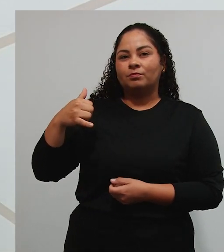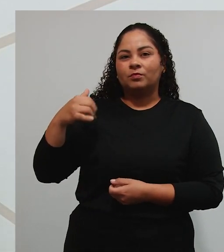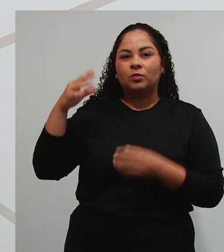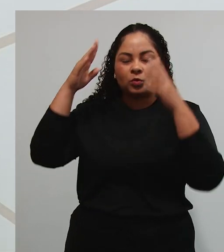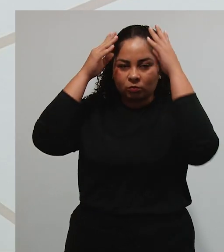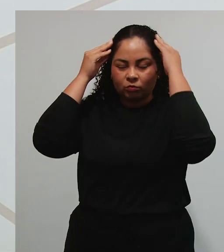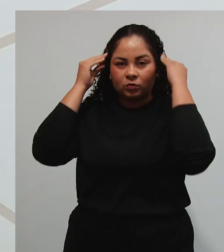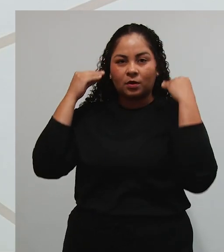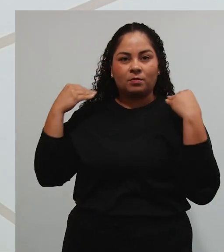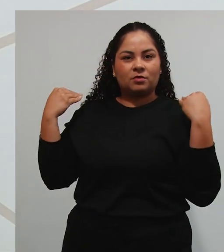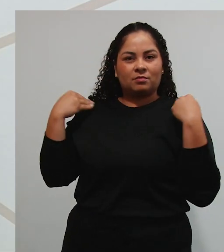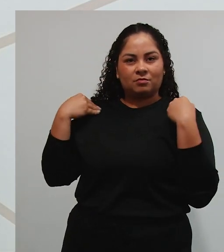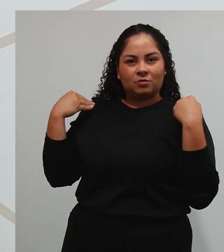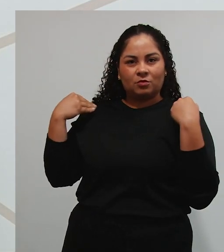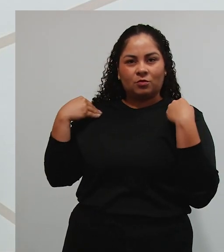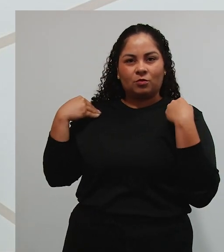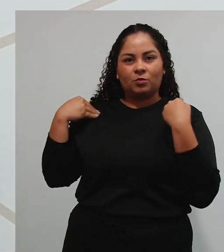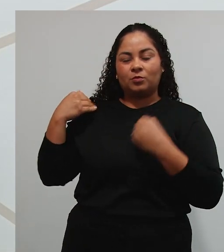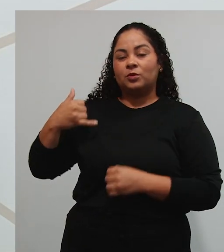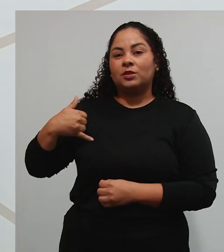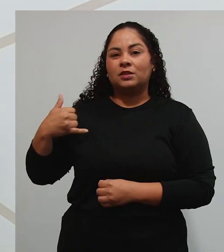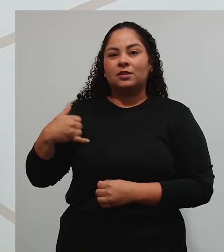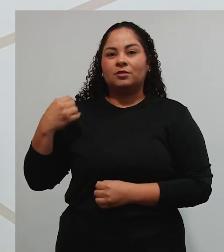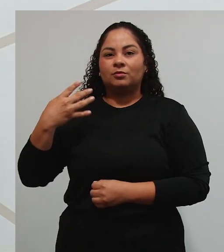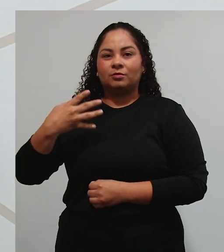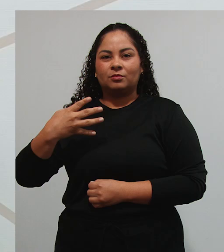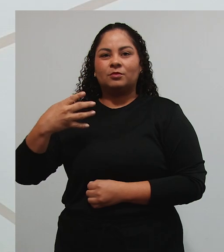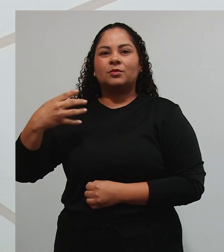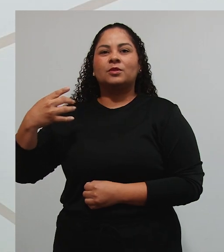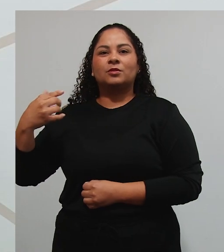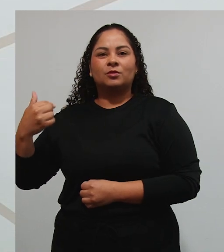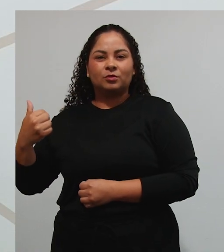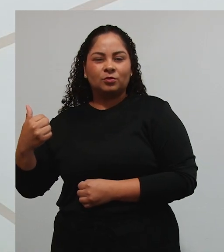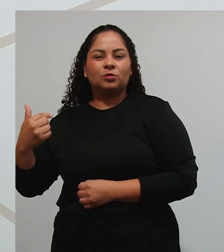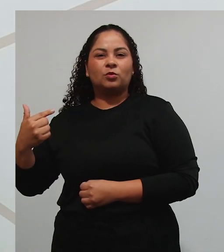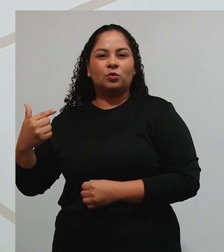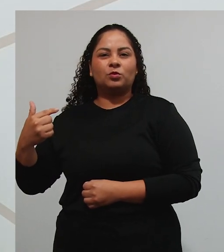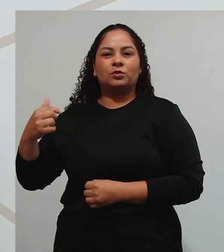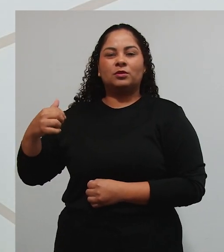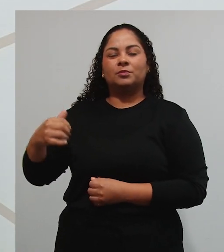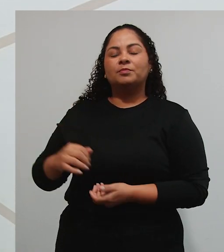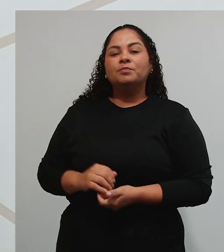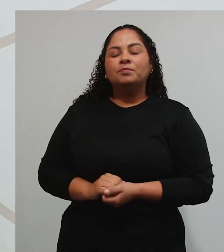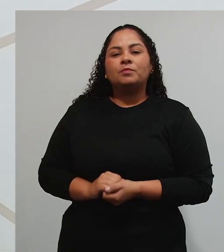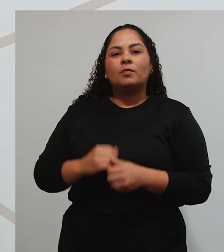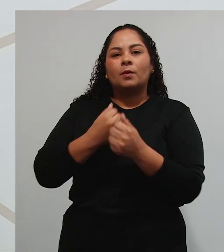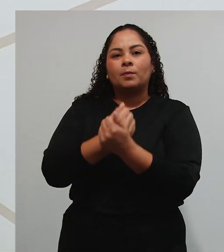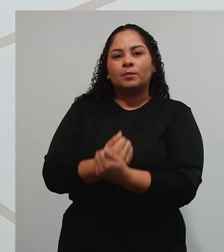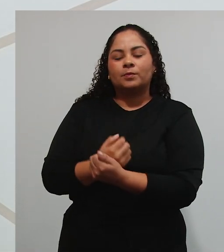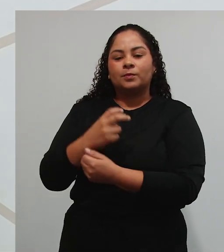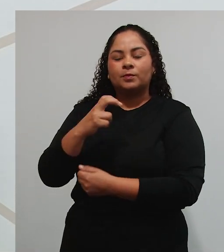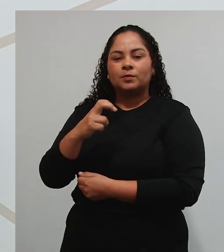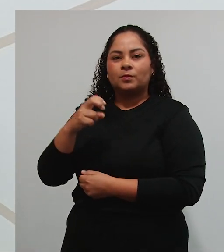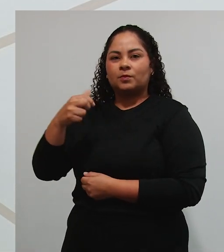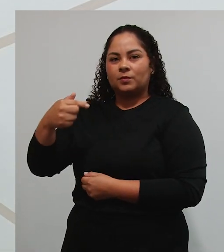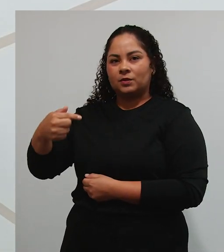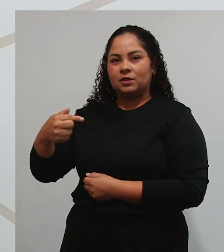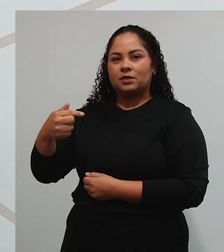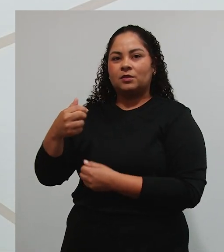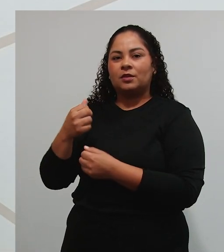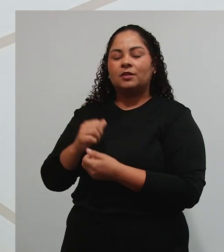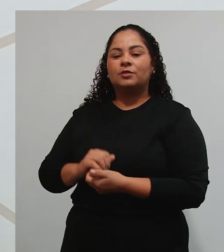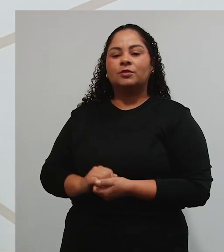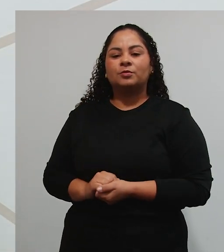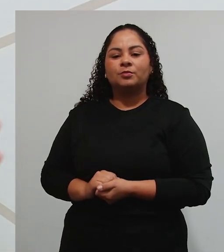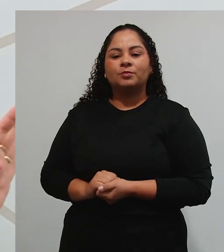anos, 1,64, de salto fica melhor. 57 quilos, estou com uma blusa laranja, uma calça